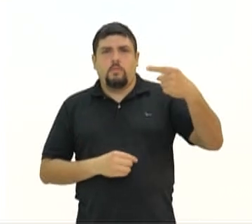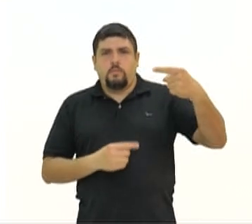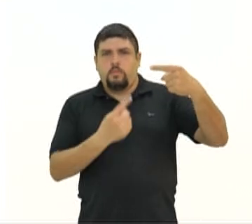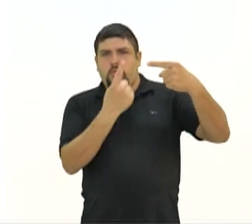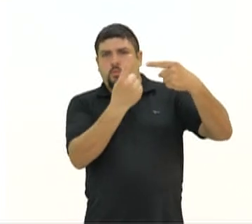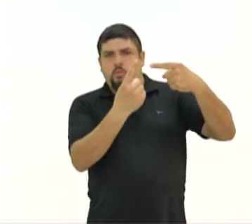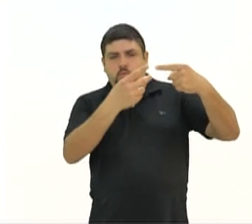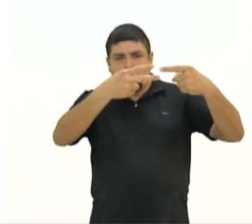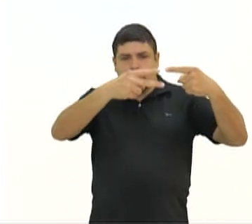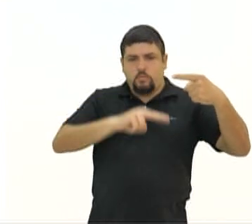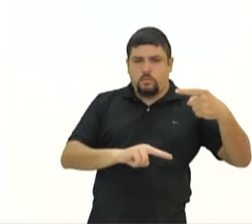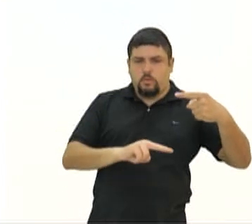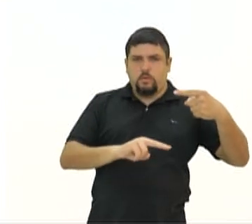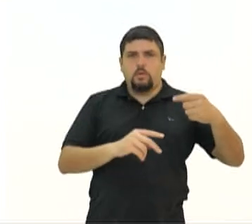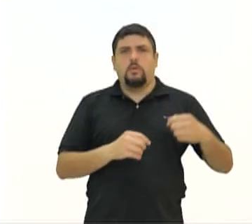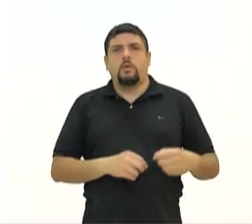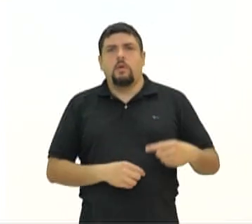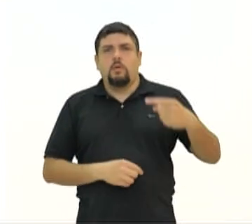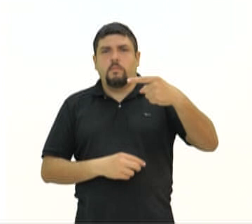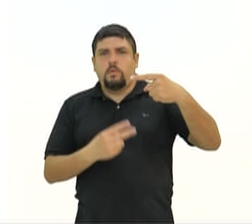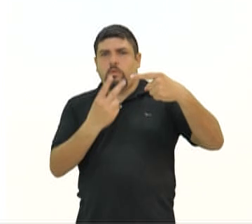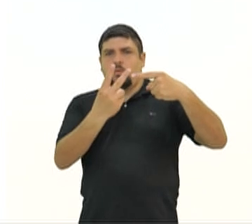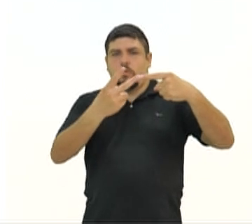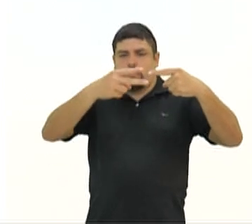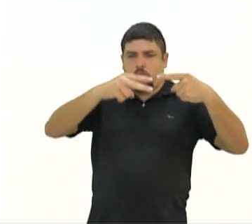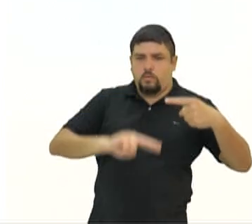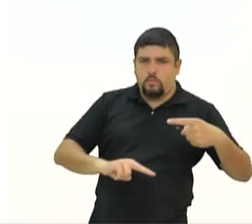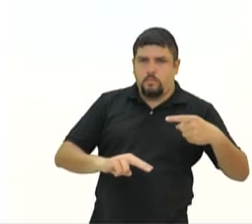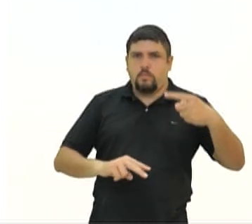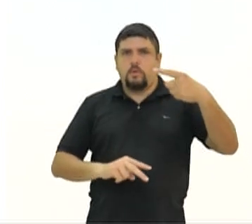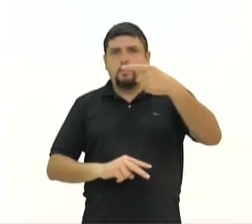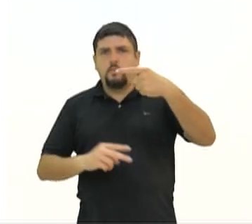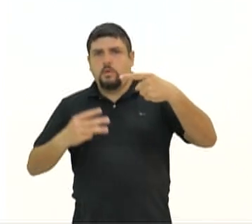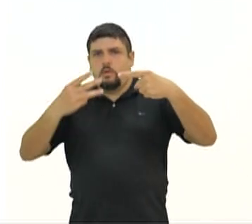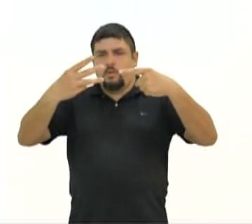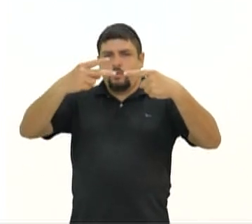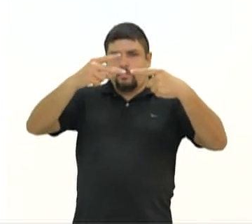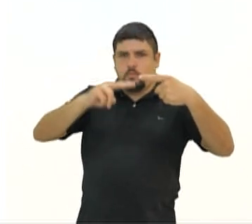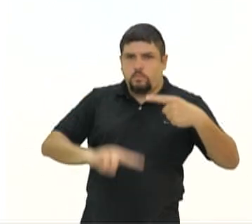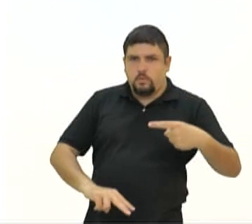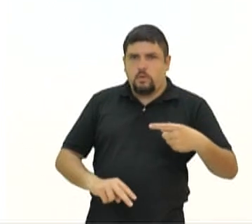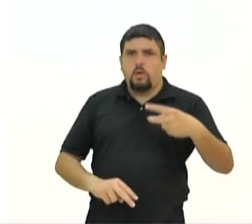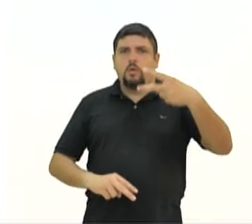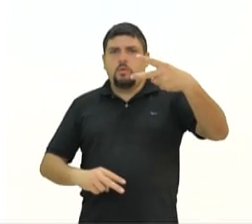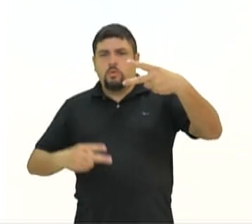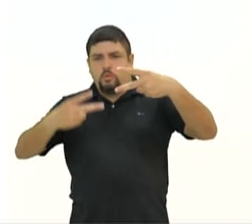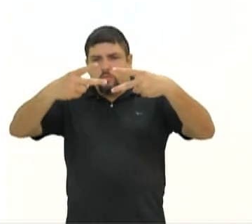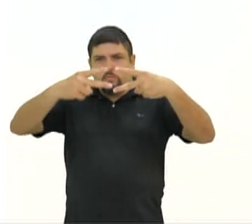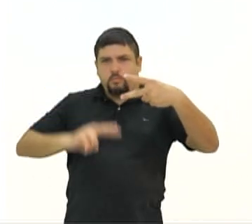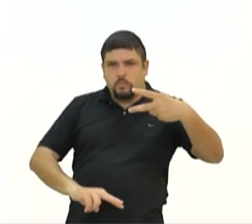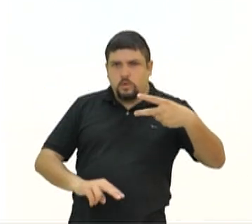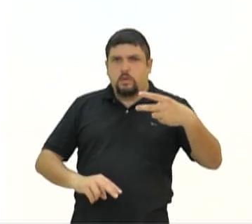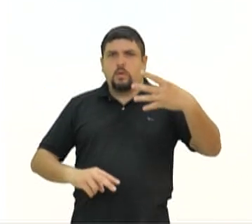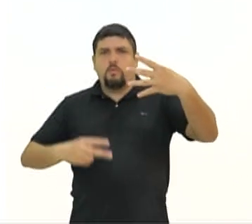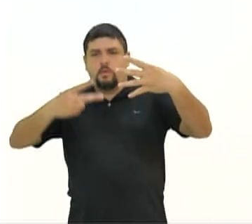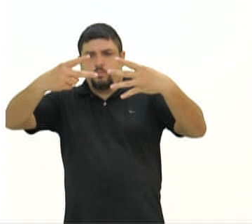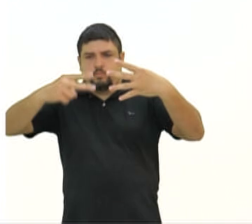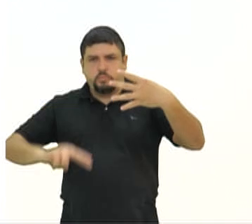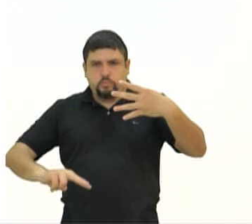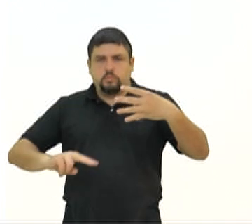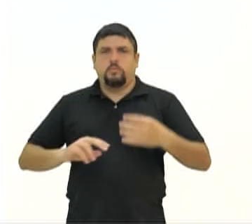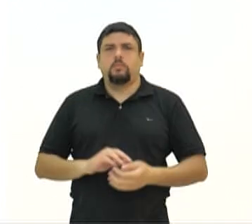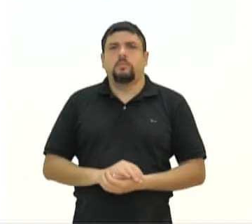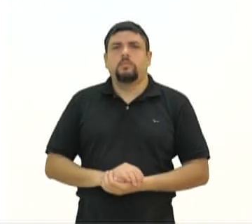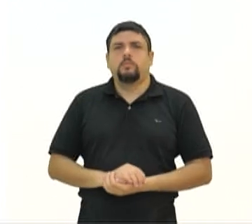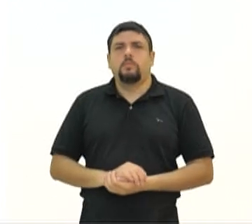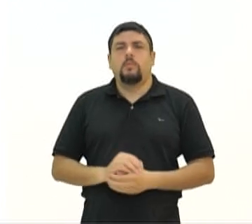invertido. Aqui é menos 2, sinal invertido, menos 3, sinal invertido, 2 invertido do menos, 4 invertido. Eu já sei isso. Falta